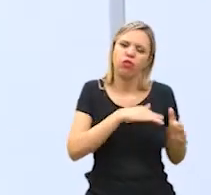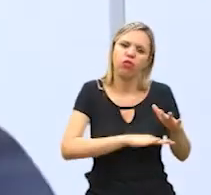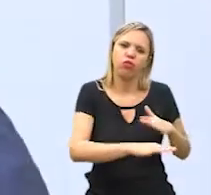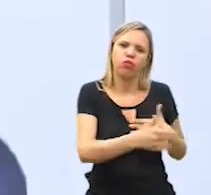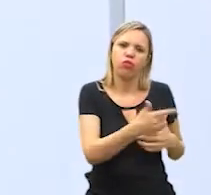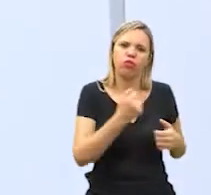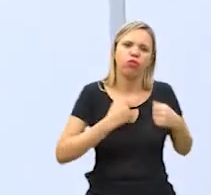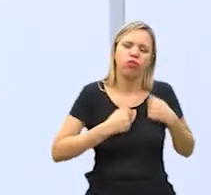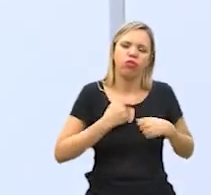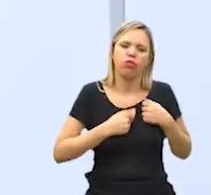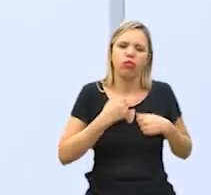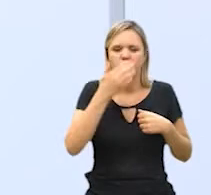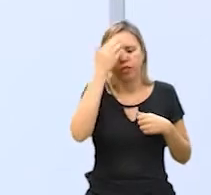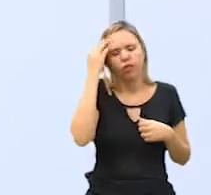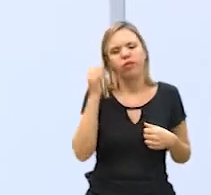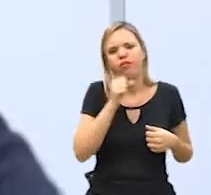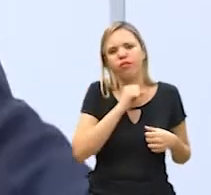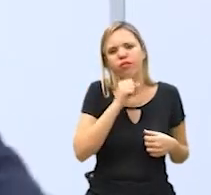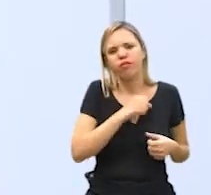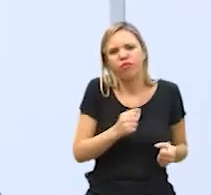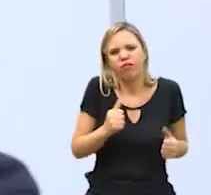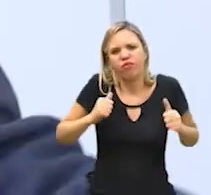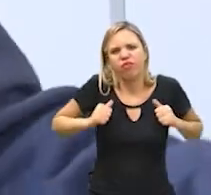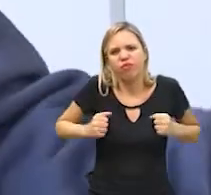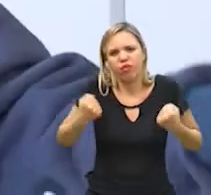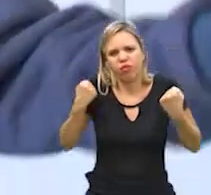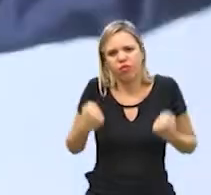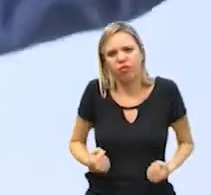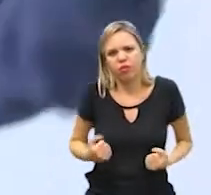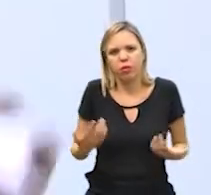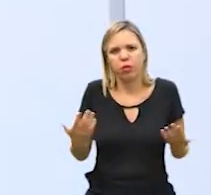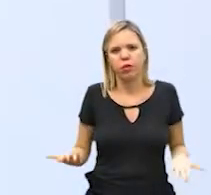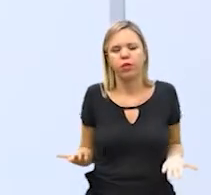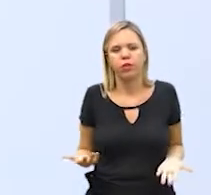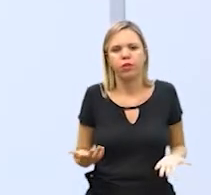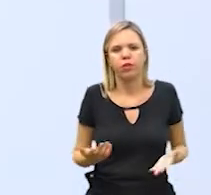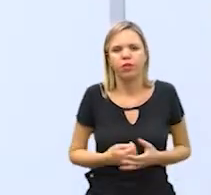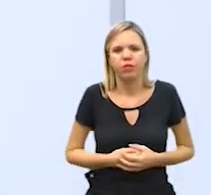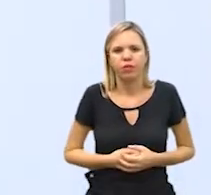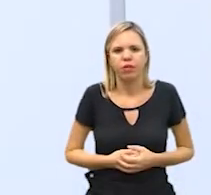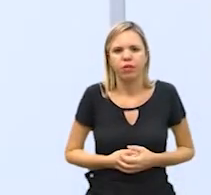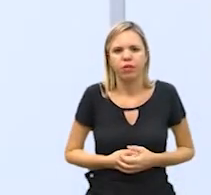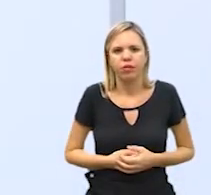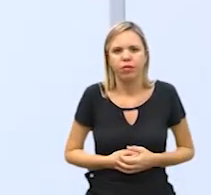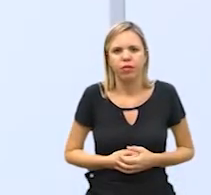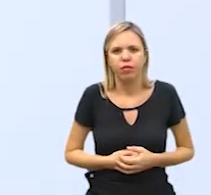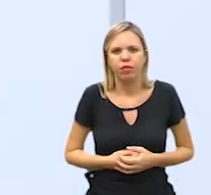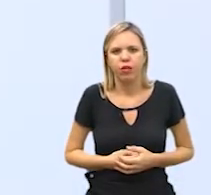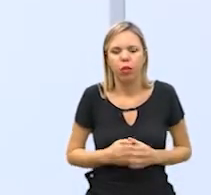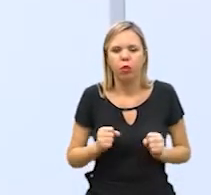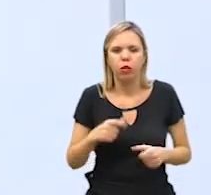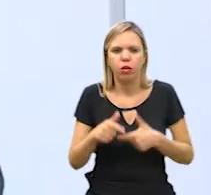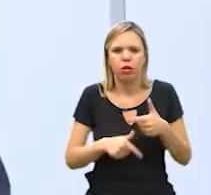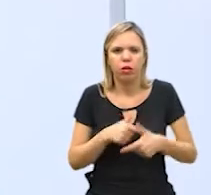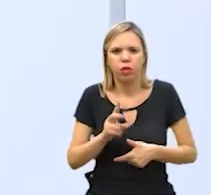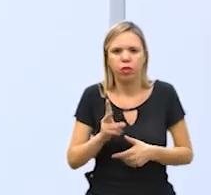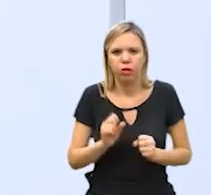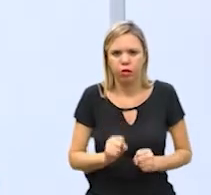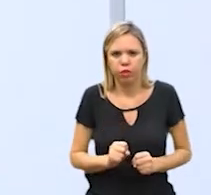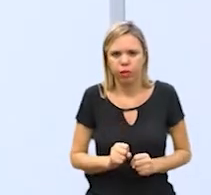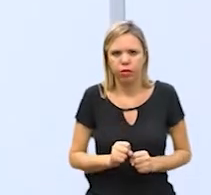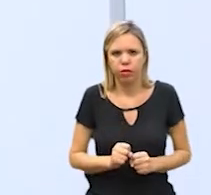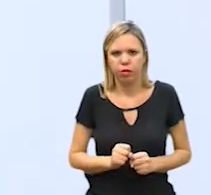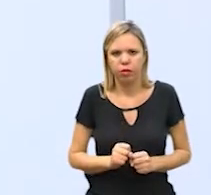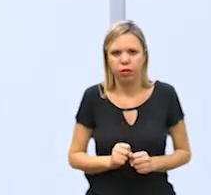E a gente dormindo no chão sem um banho. Já estava velho carregando esse peso igual um camelo o dia inteiro. E a gente gosta de trabalhar,